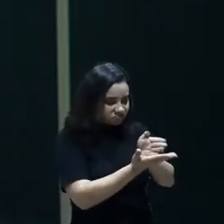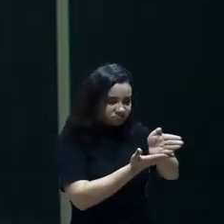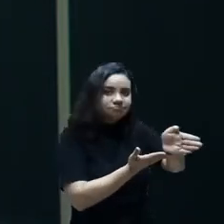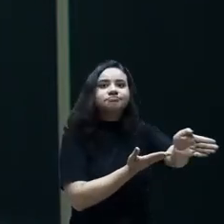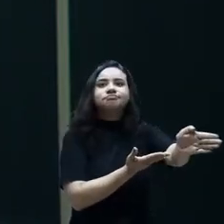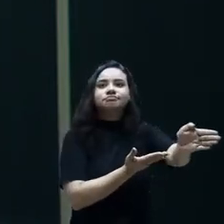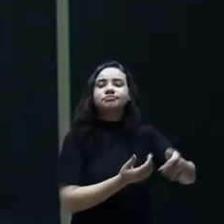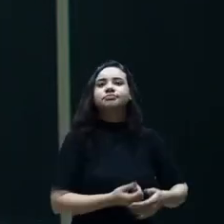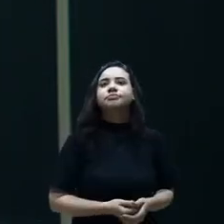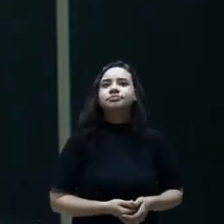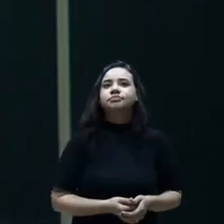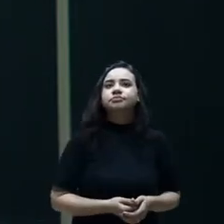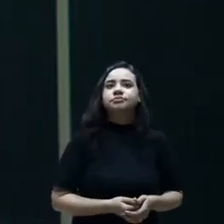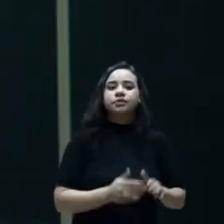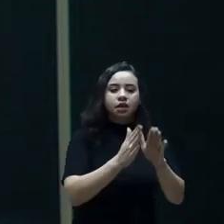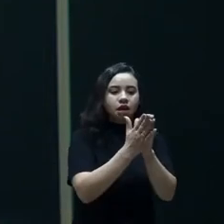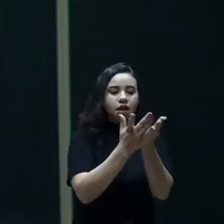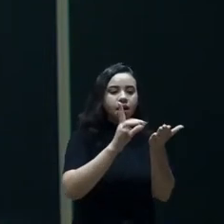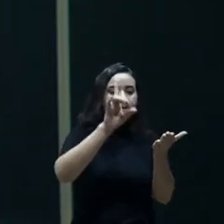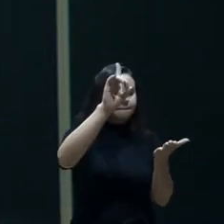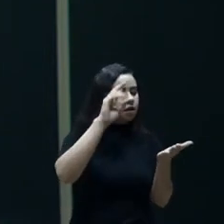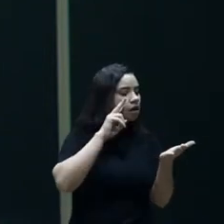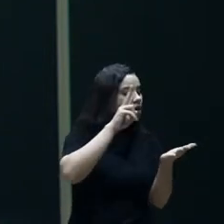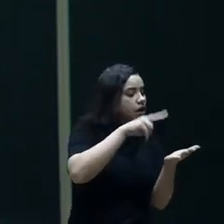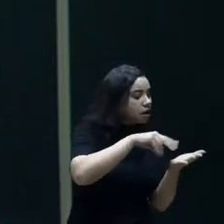e aquele que retém a palavra.